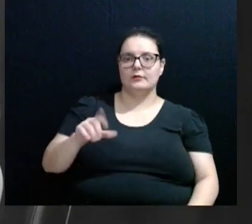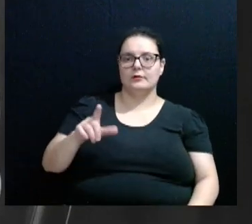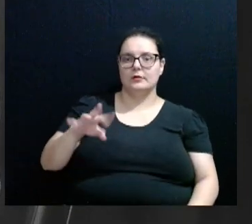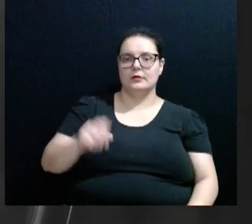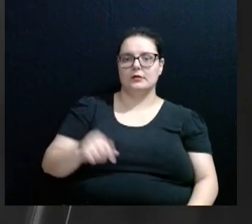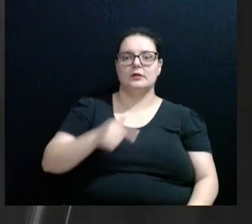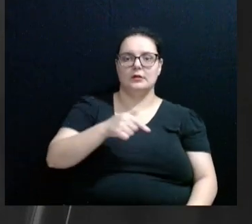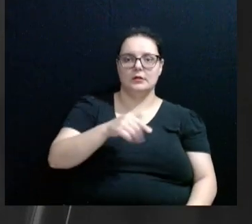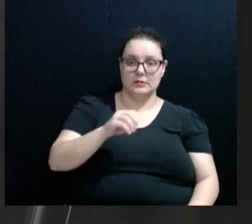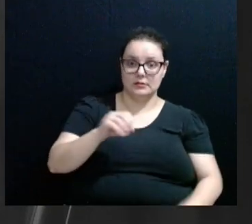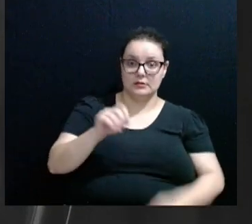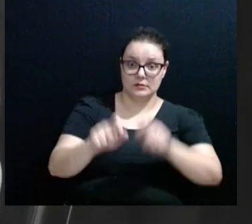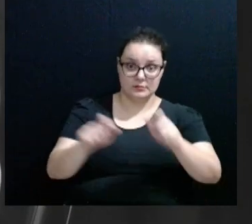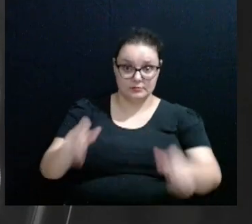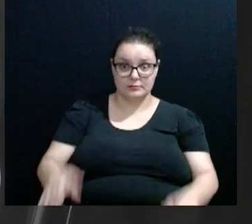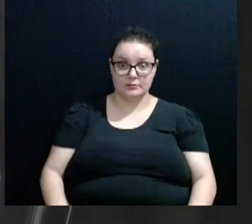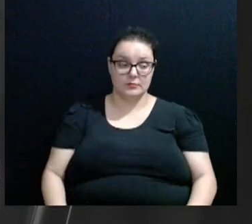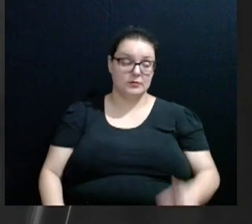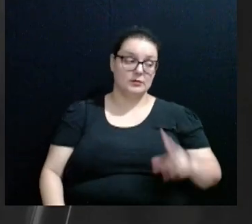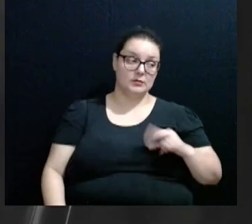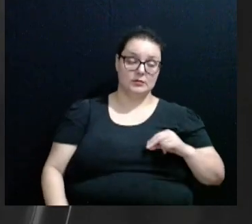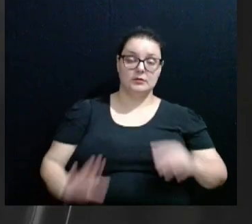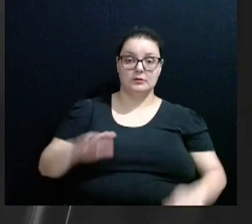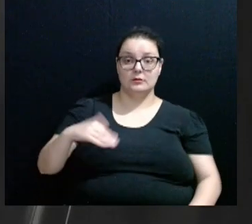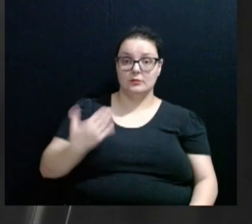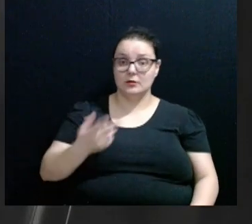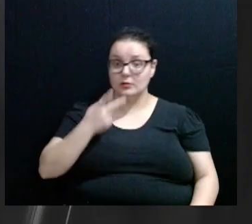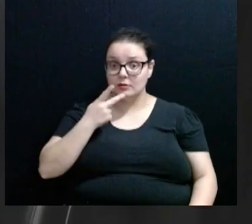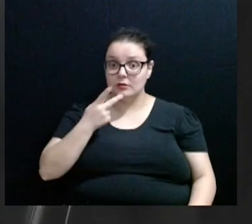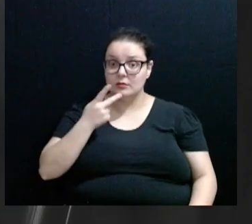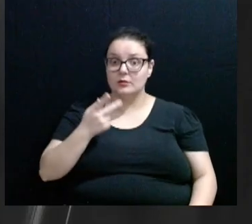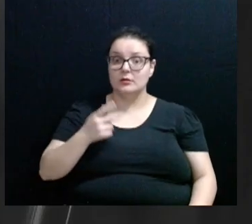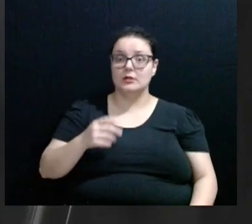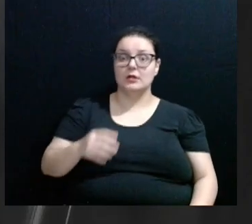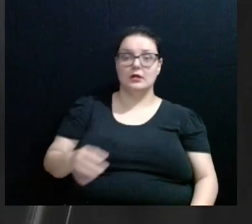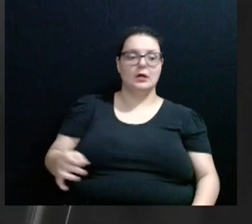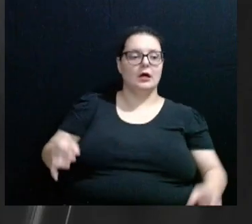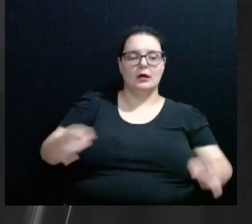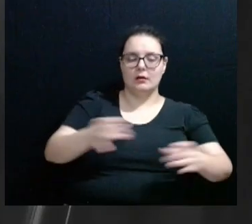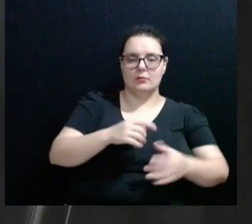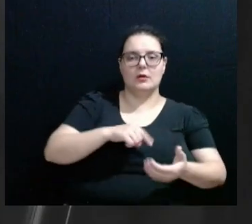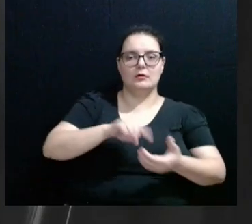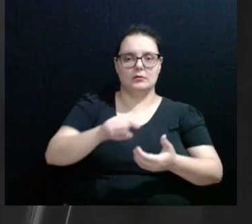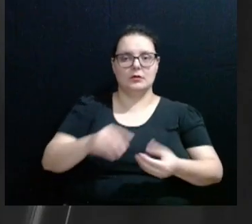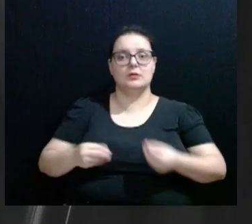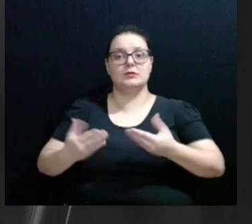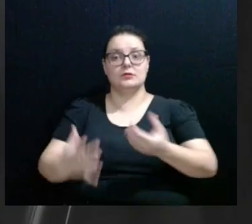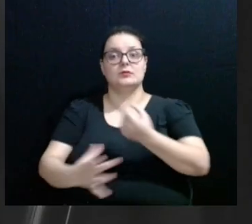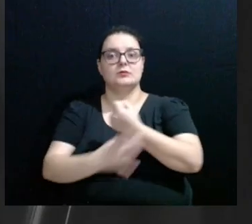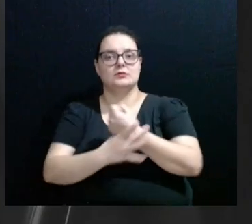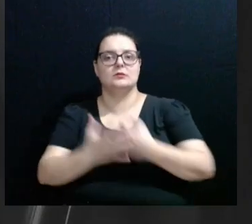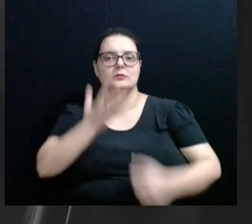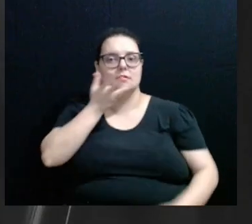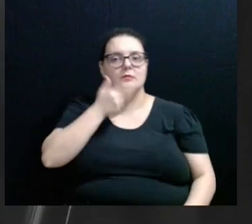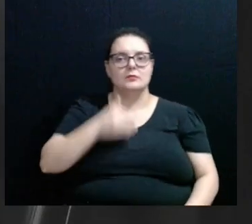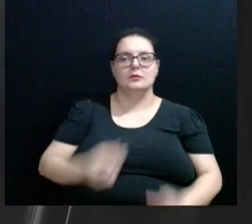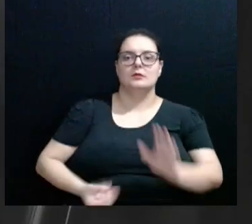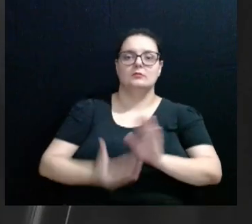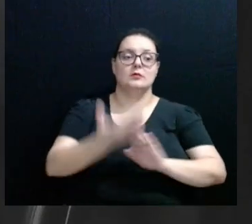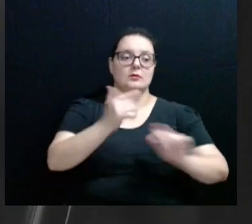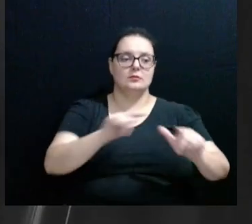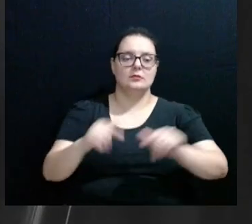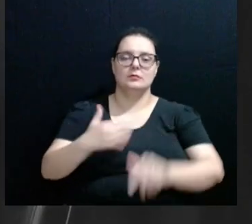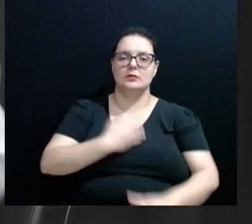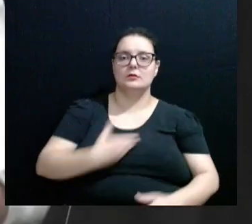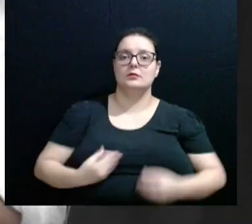700 pessoas. Nossa. Então, quando a gente fala de tirar das telas, a gente está dando segurança para essas crianças. Quando a gente está criando espaço público, está dando segurança para as